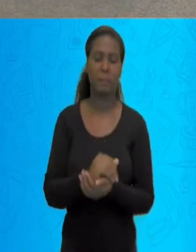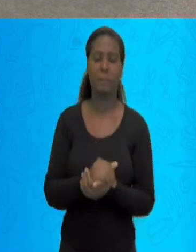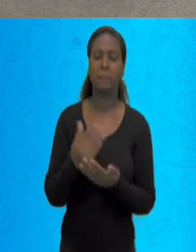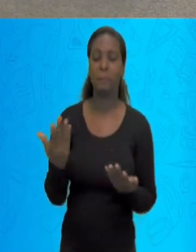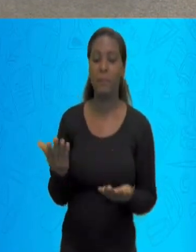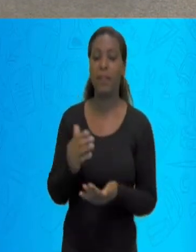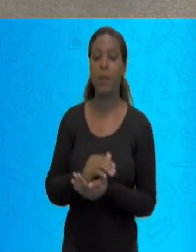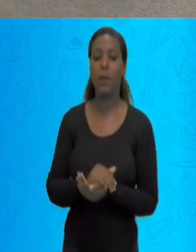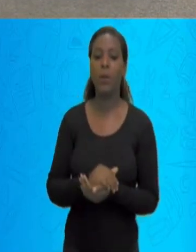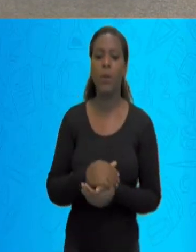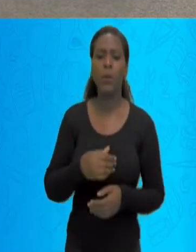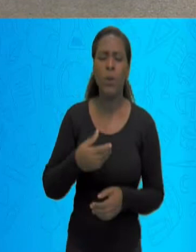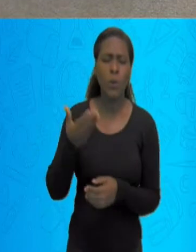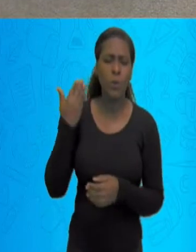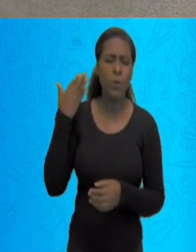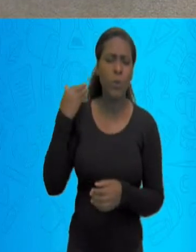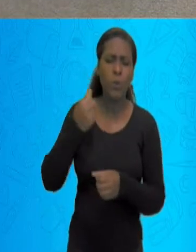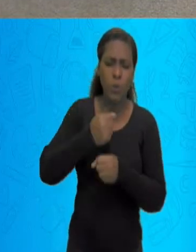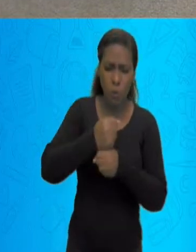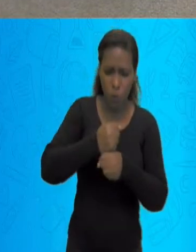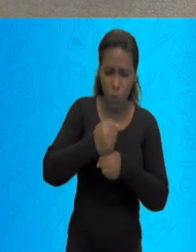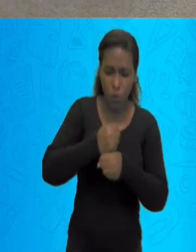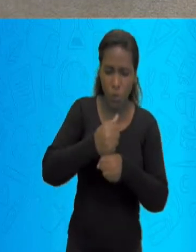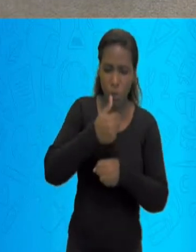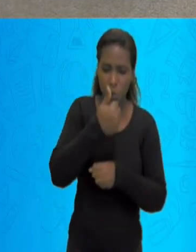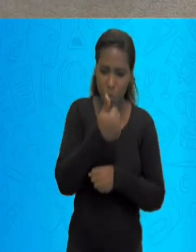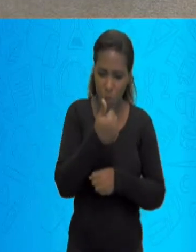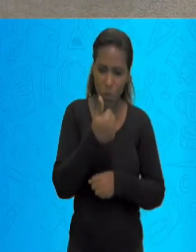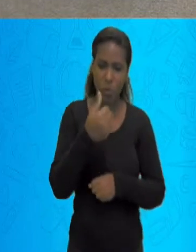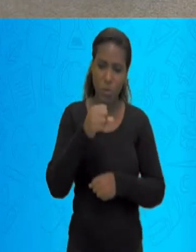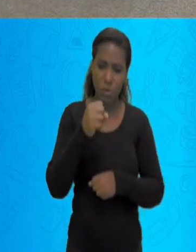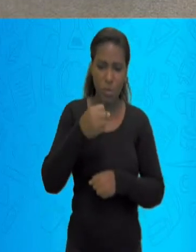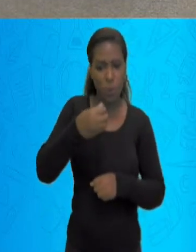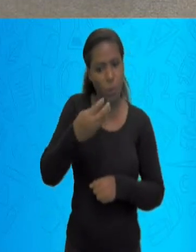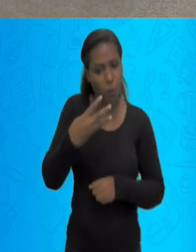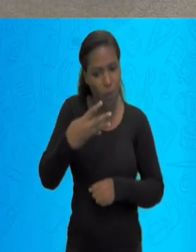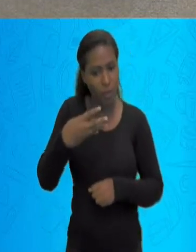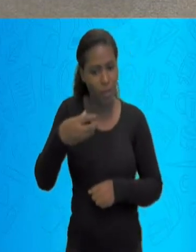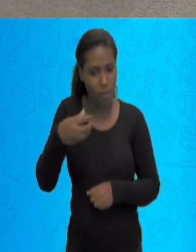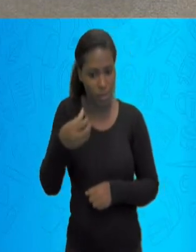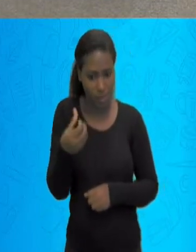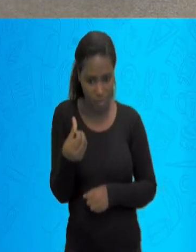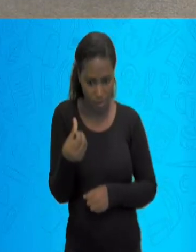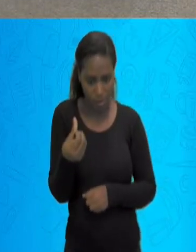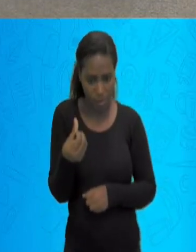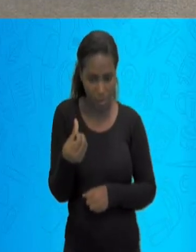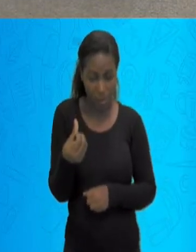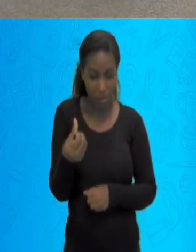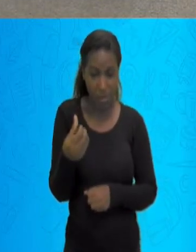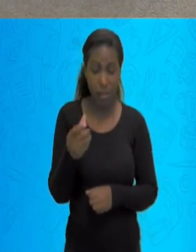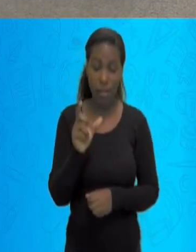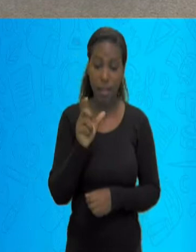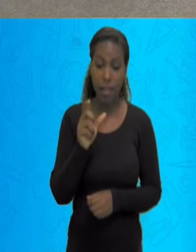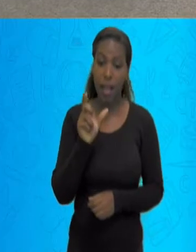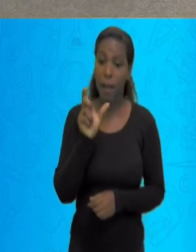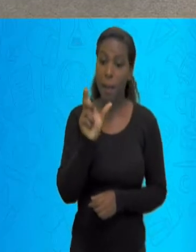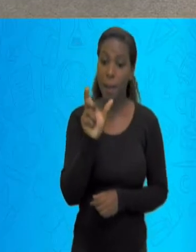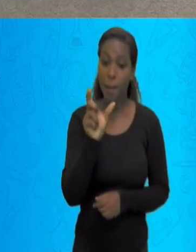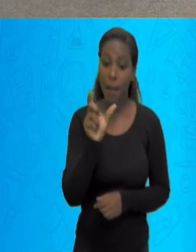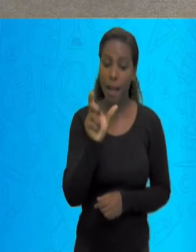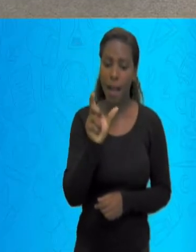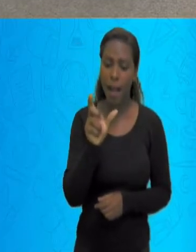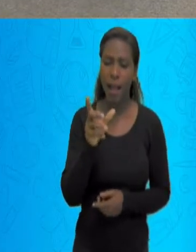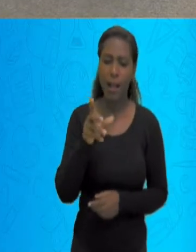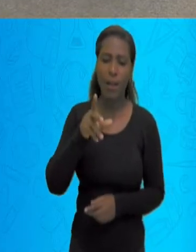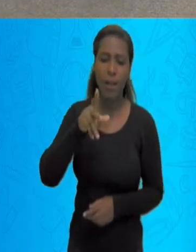1846, a palavra folclore, em inglês, foi inventada. É a junção